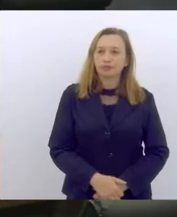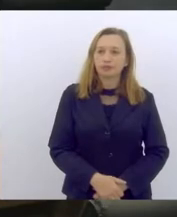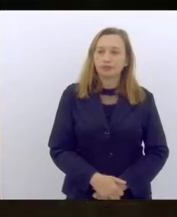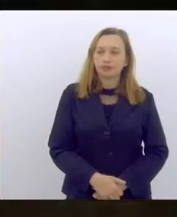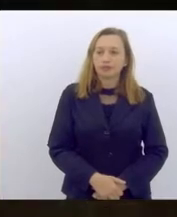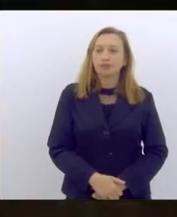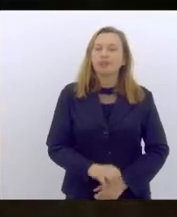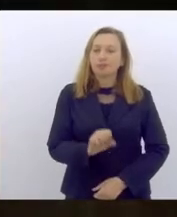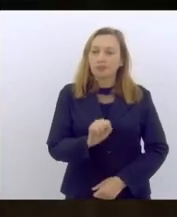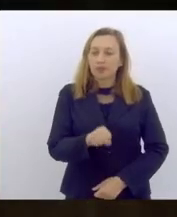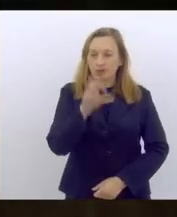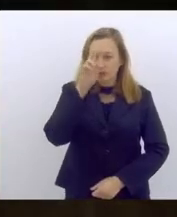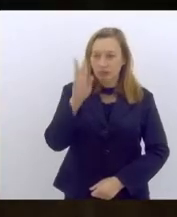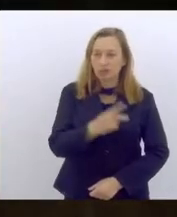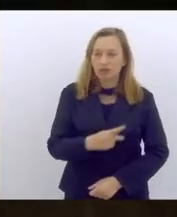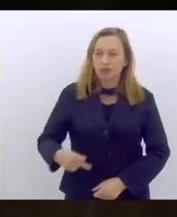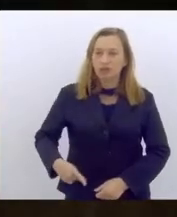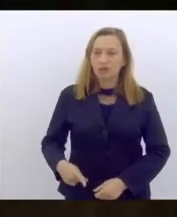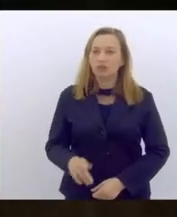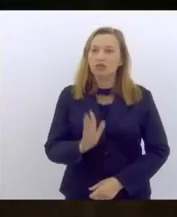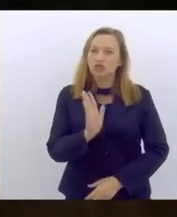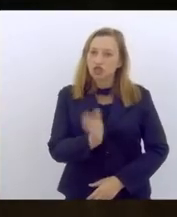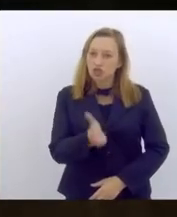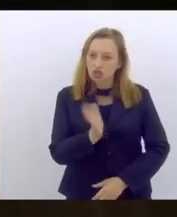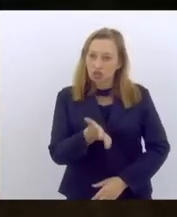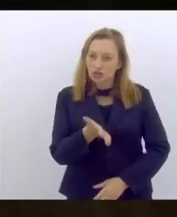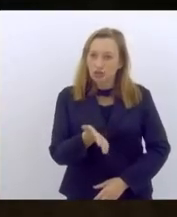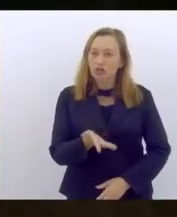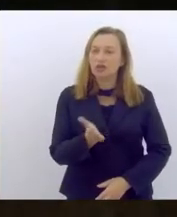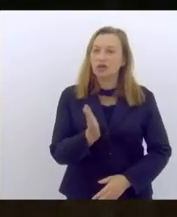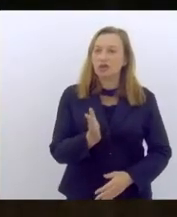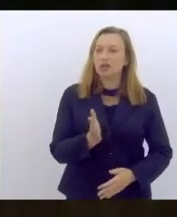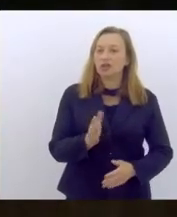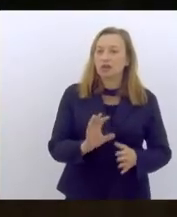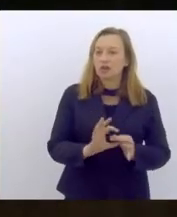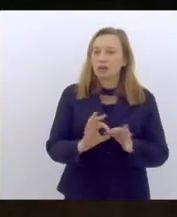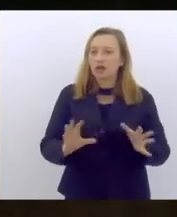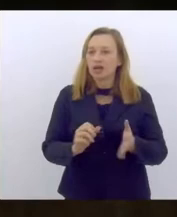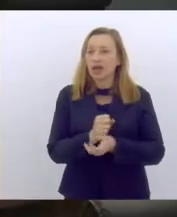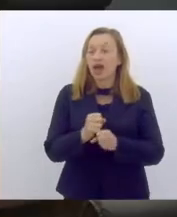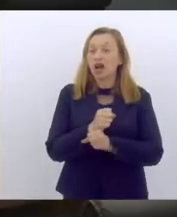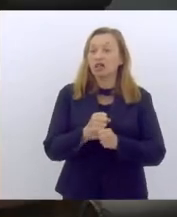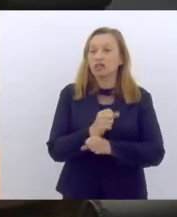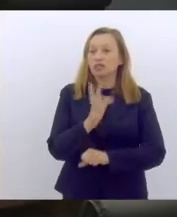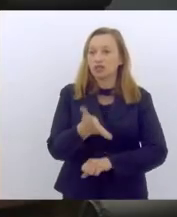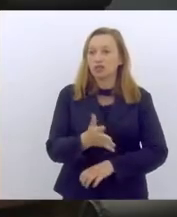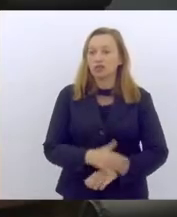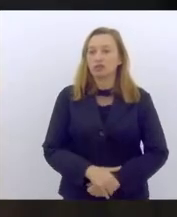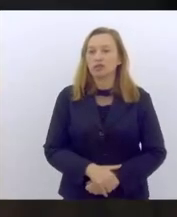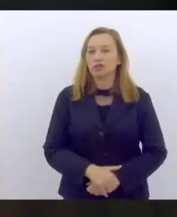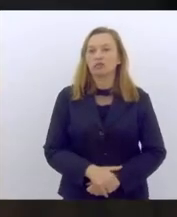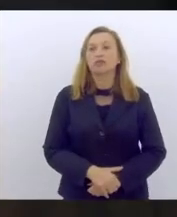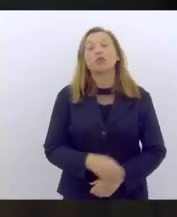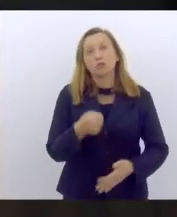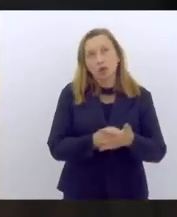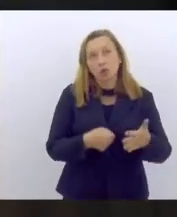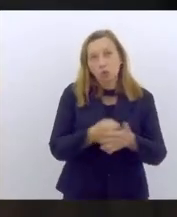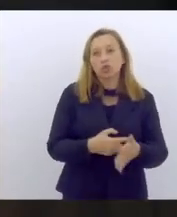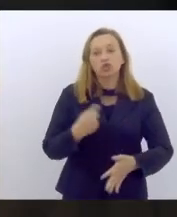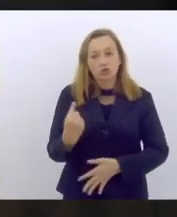vai ser favorável Presidente aliás Já devia ter sido reativada há muito tempo uma luta nossa também ele